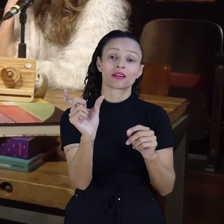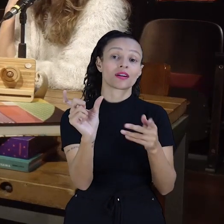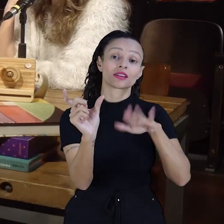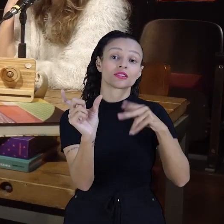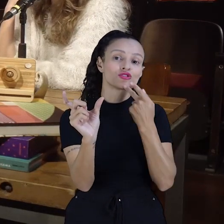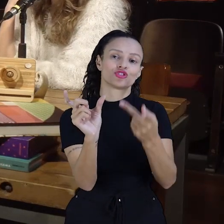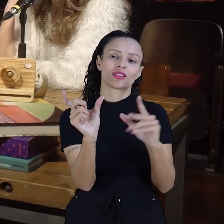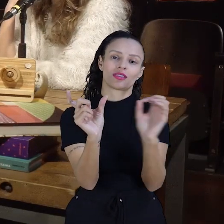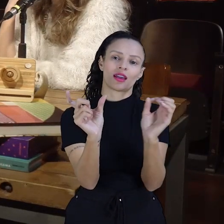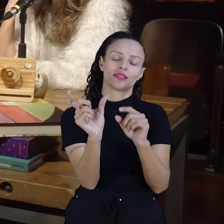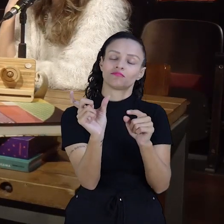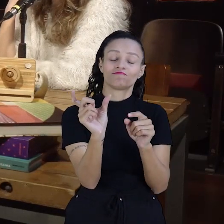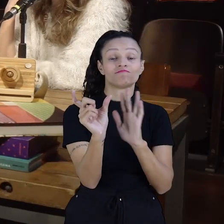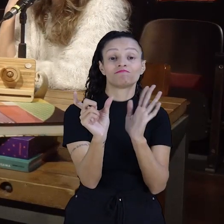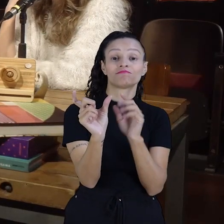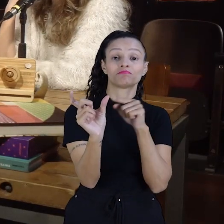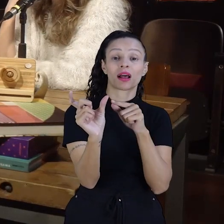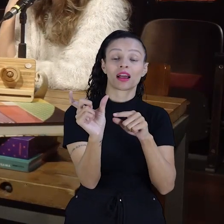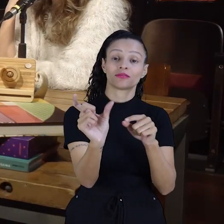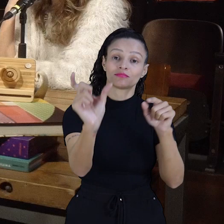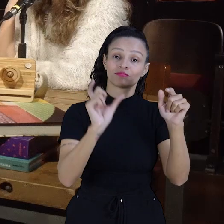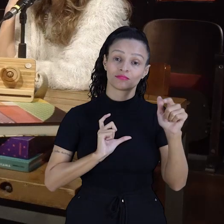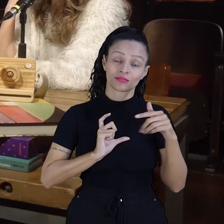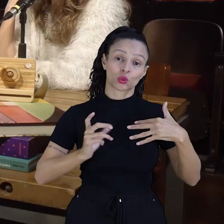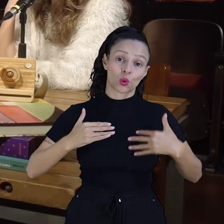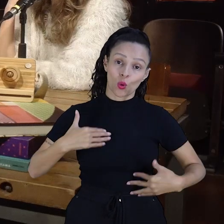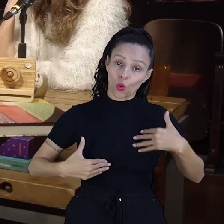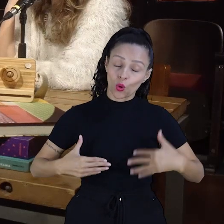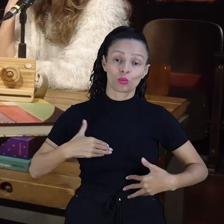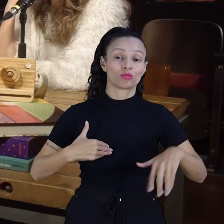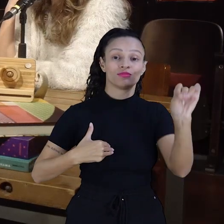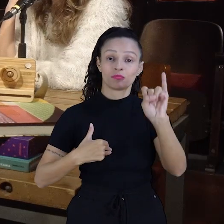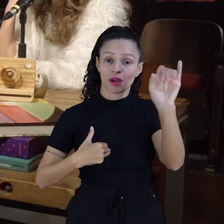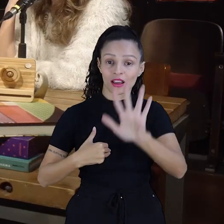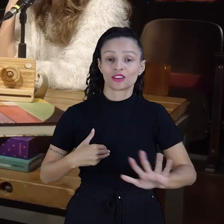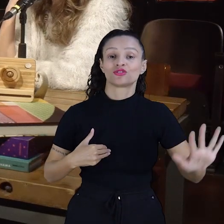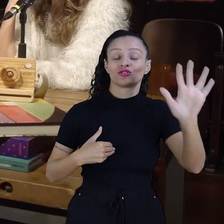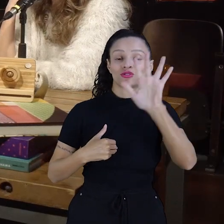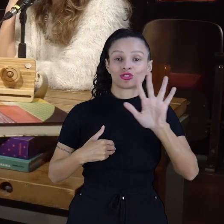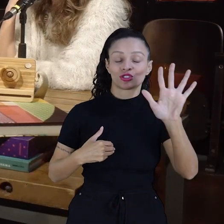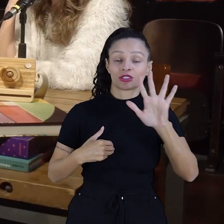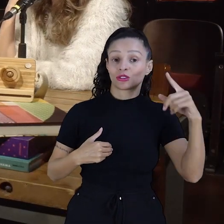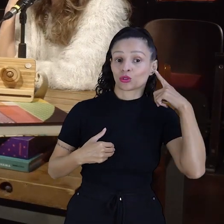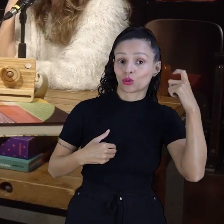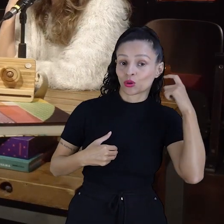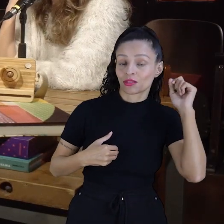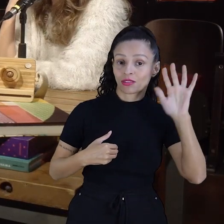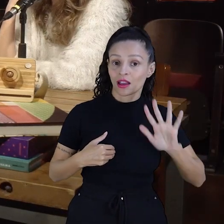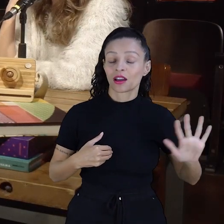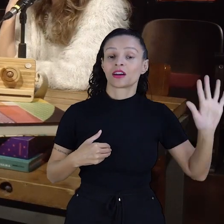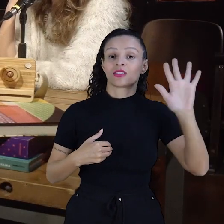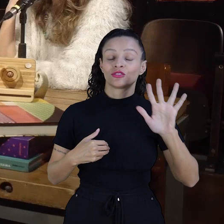dita. Não é falada. Às vezes, essa palavra está no corpo, está na imagem, está na sonoridade que